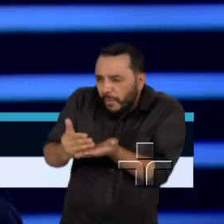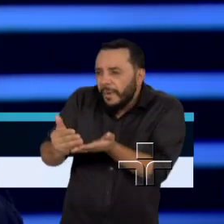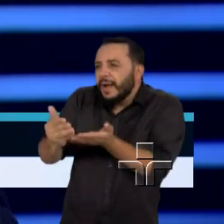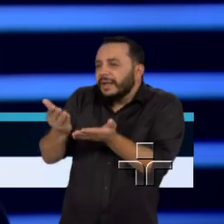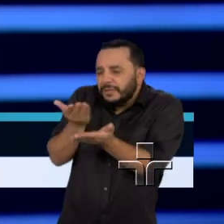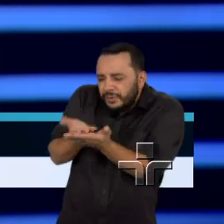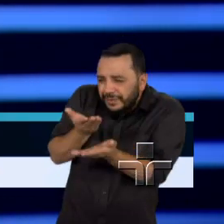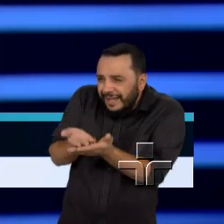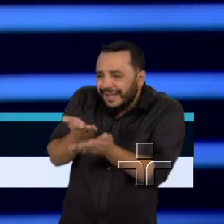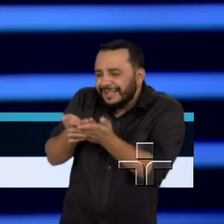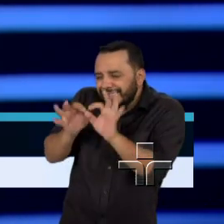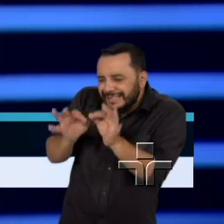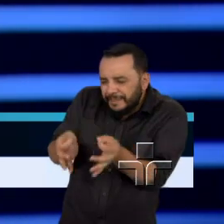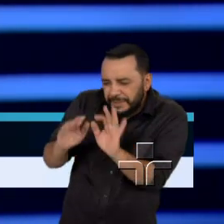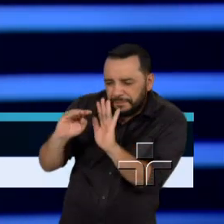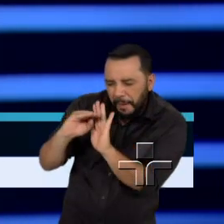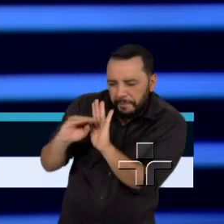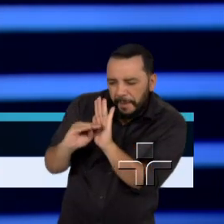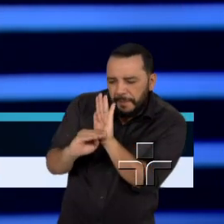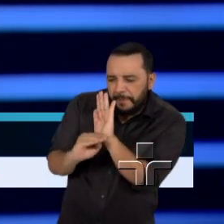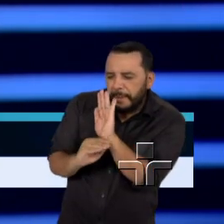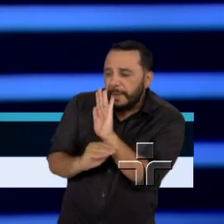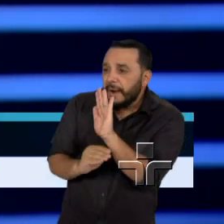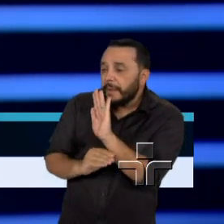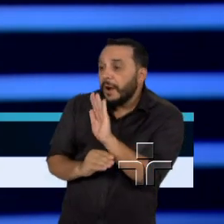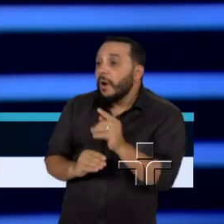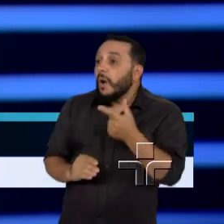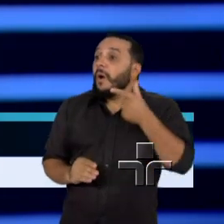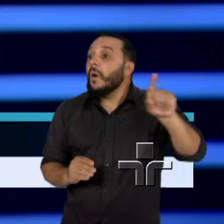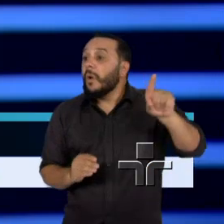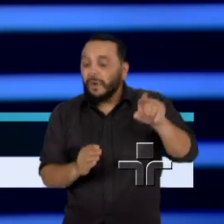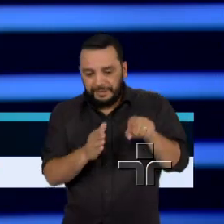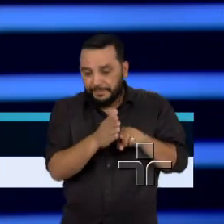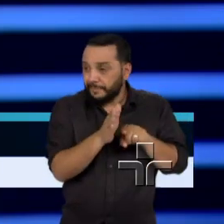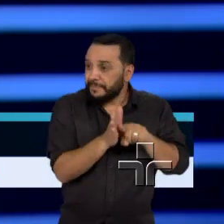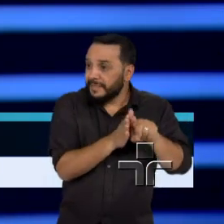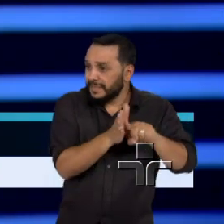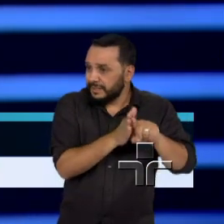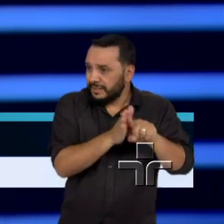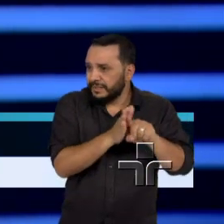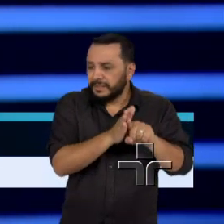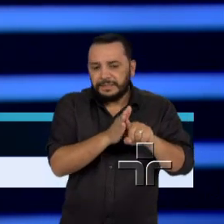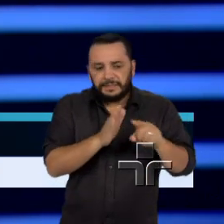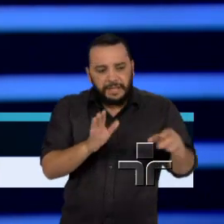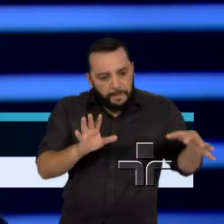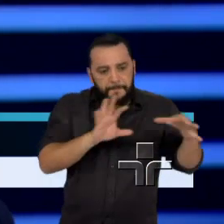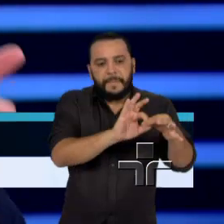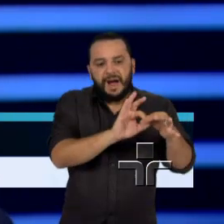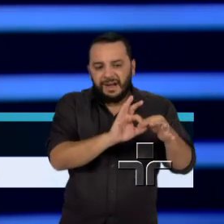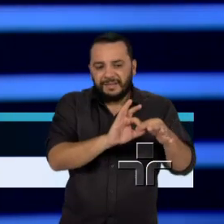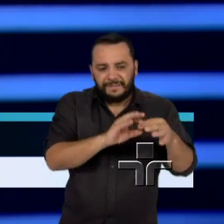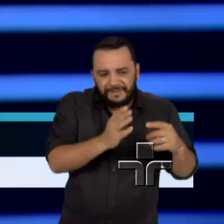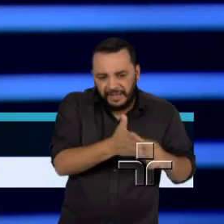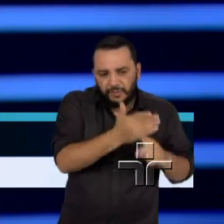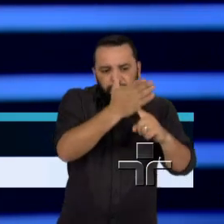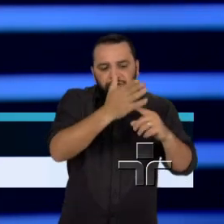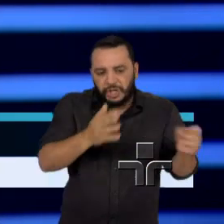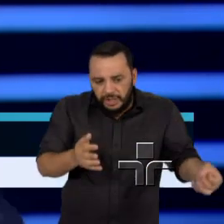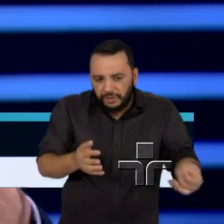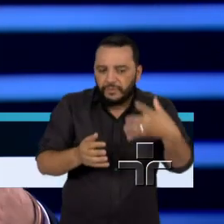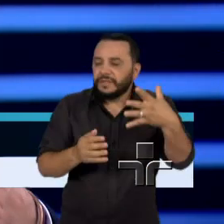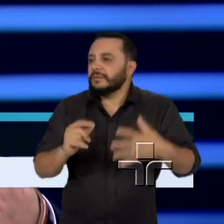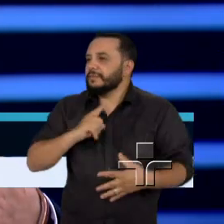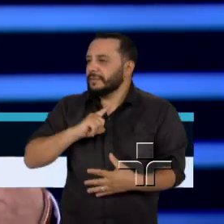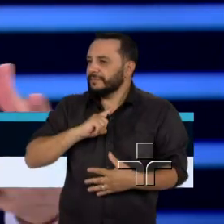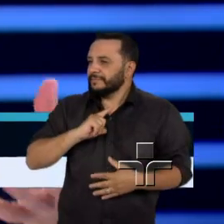ativos, a classificação, etc., precisa estar associado com os outros elos da cadeia de inovação. E aí os exemplos são